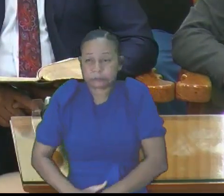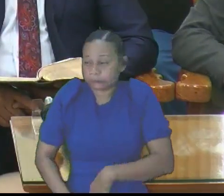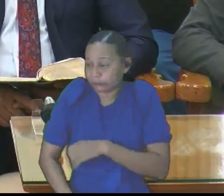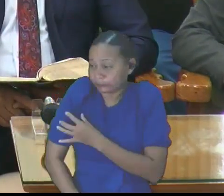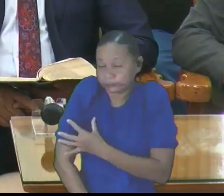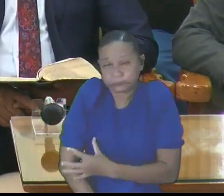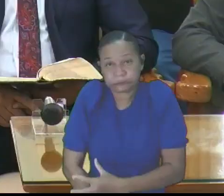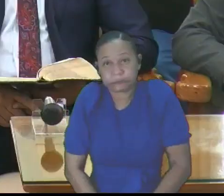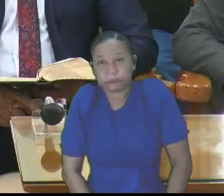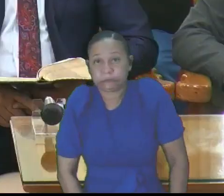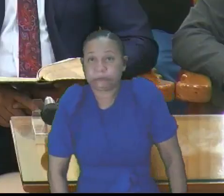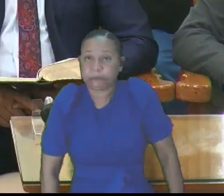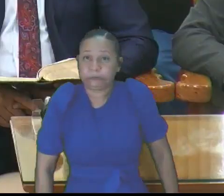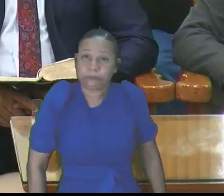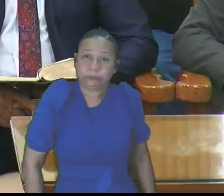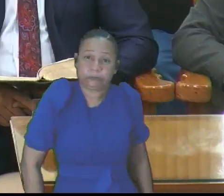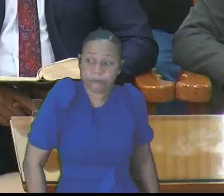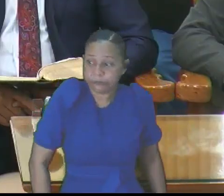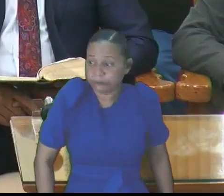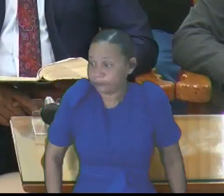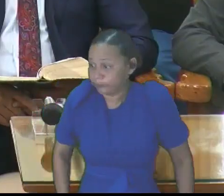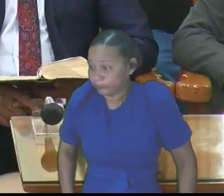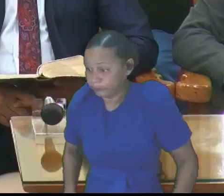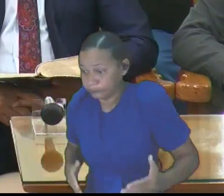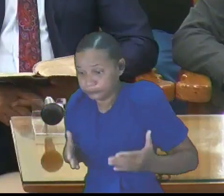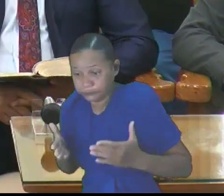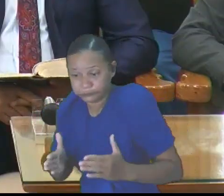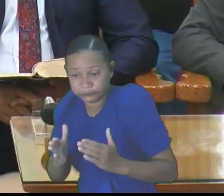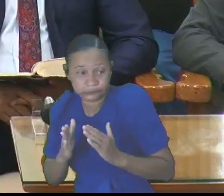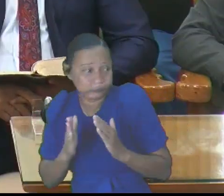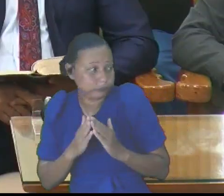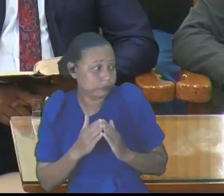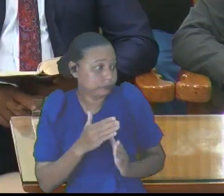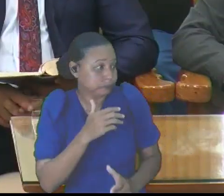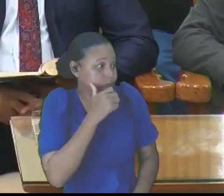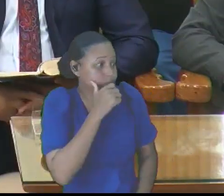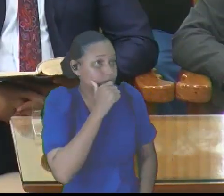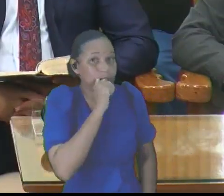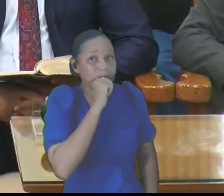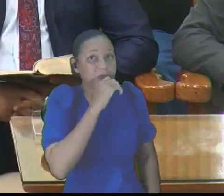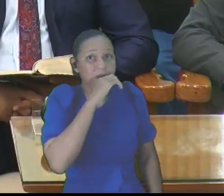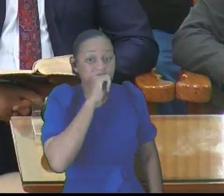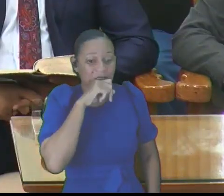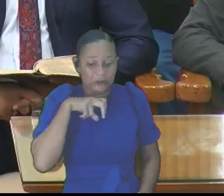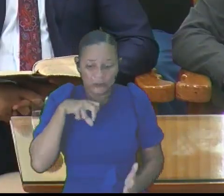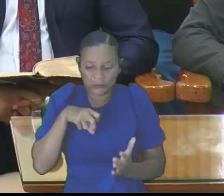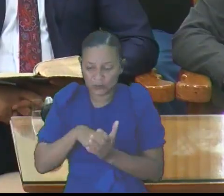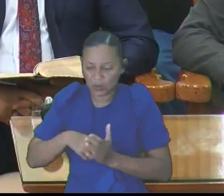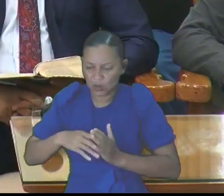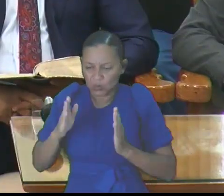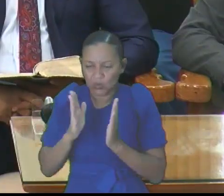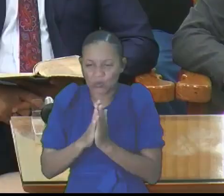marmotagem. Foi para casa, o pai e a mãe, quando ele chegou em casa, o pai e a mãe estavam de joelhos orando e citando o nome